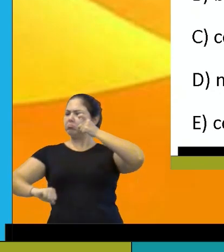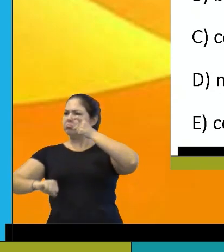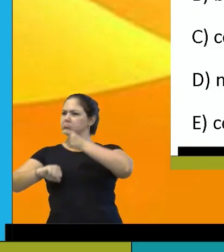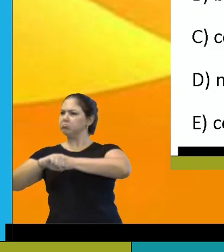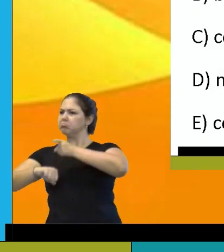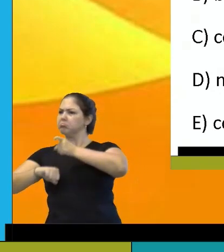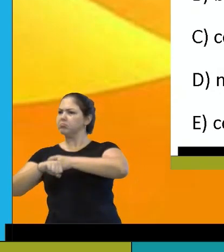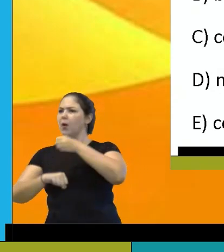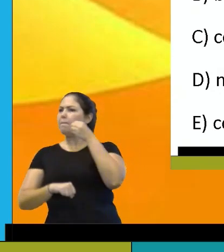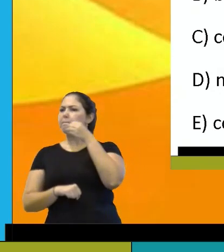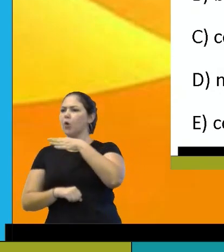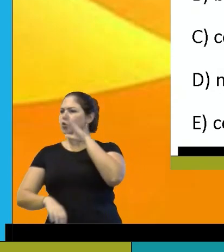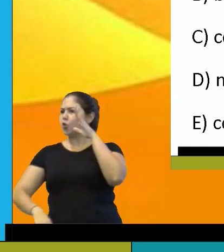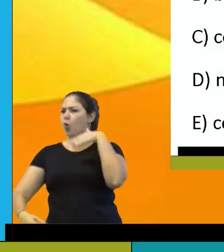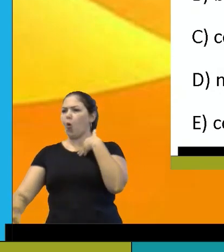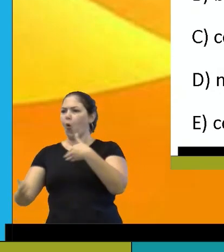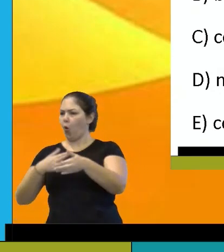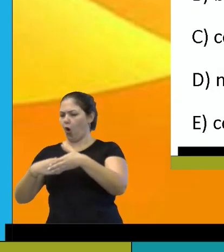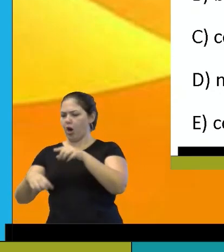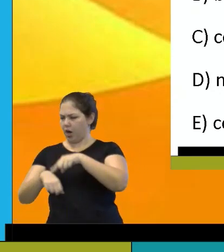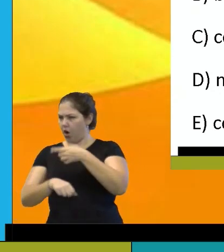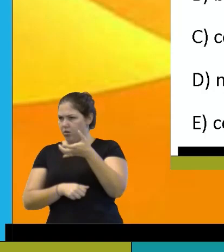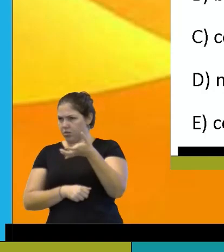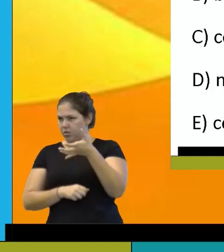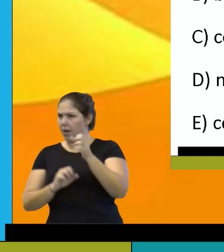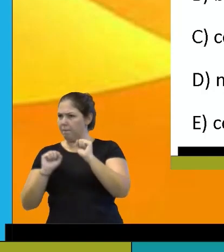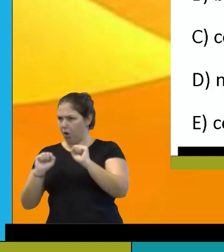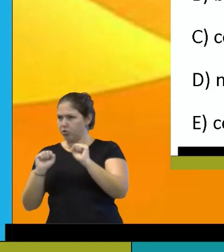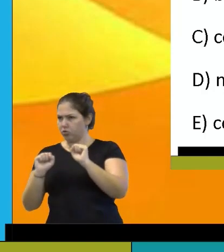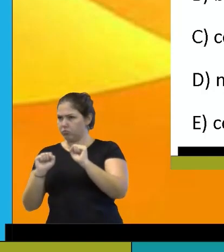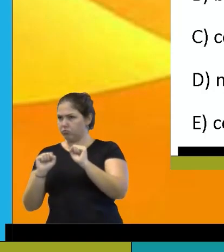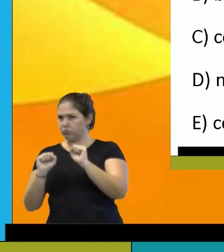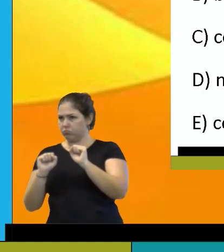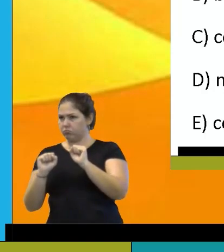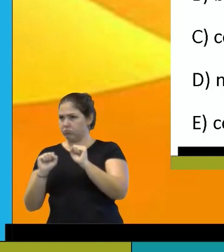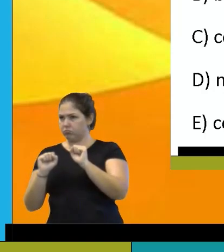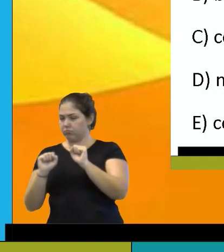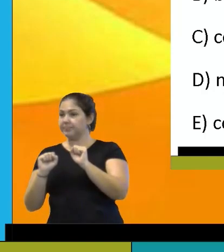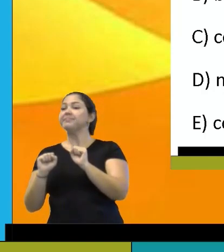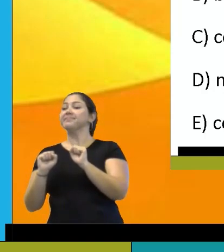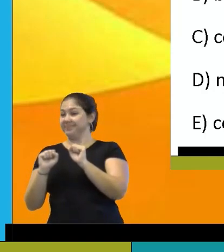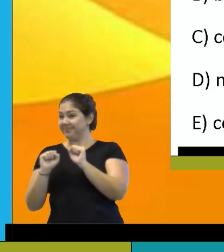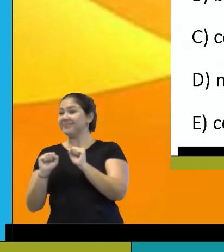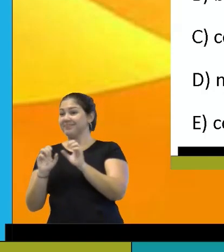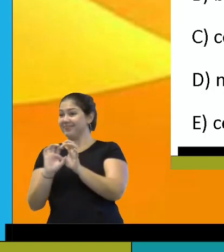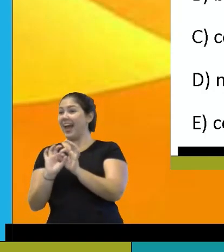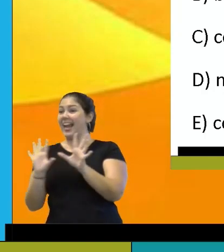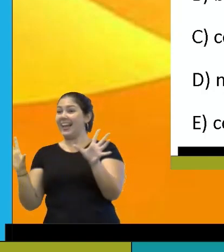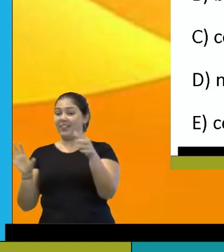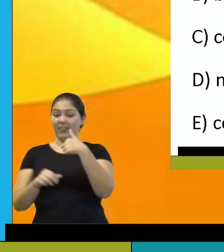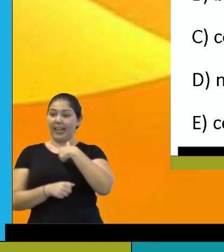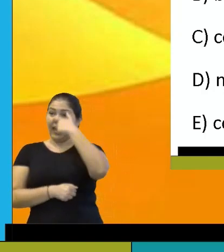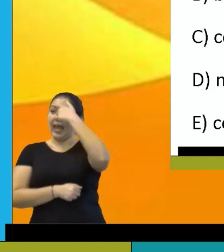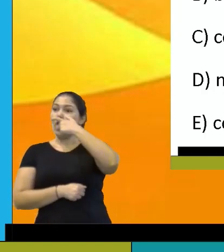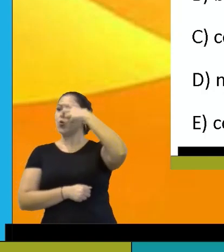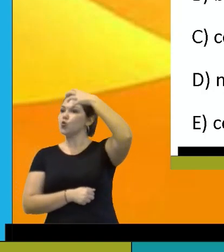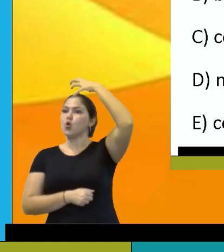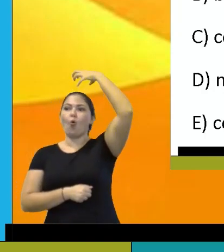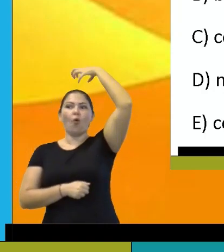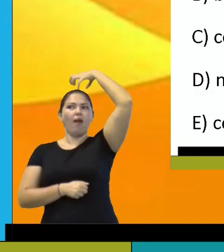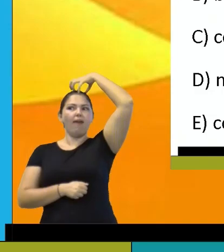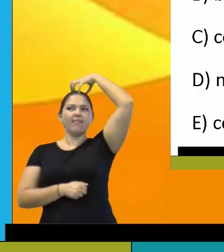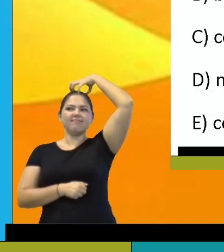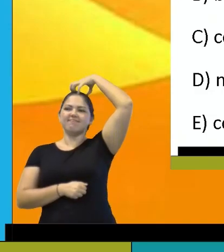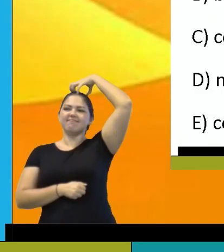Só que aí ele diz o seguinte, ó, é a conveniência entre o poder tirânico, que é o poder que eu tenho, mas a moral